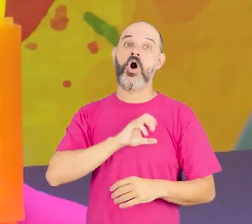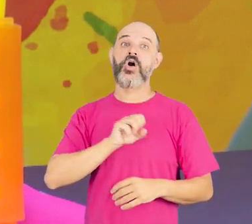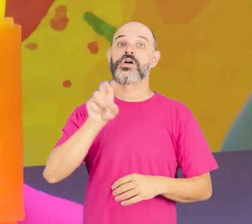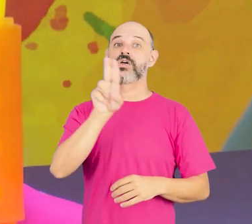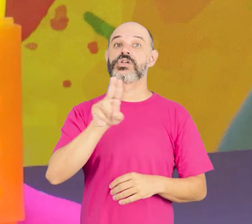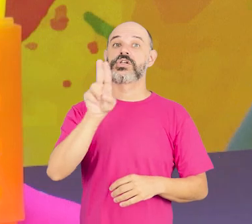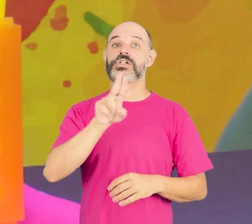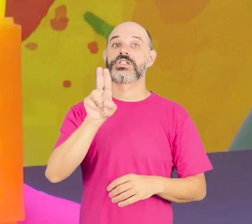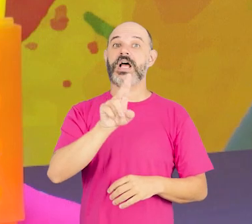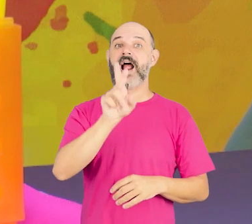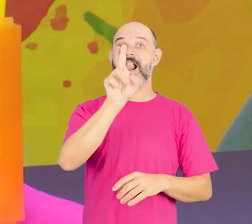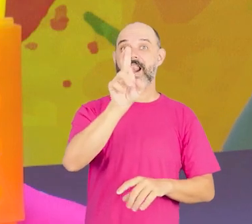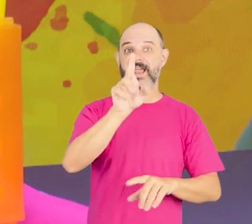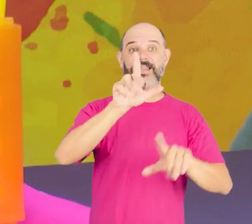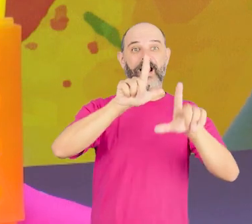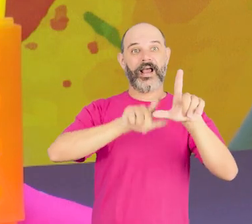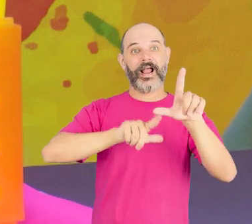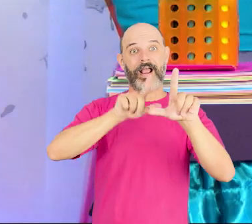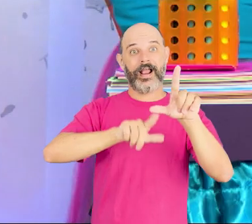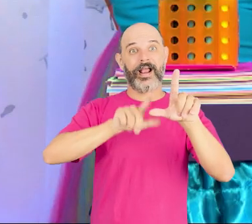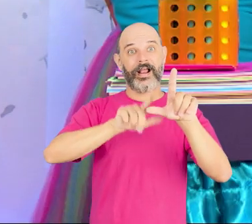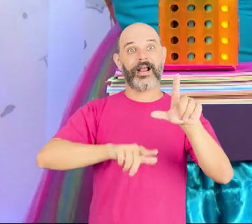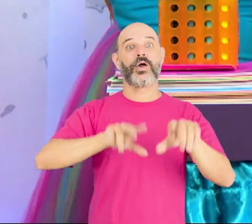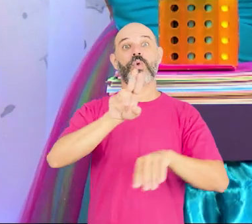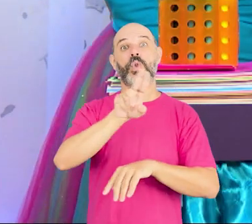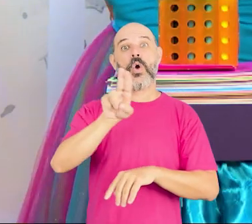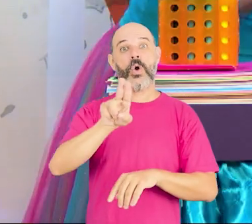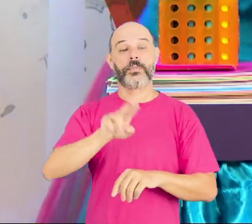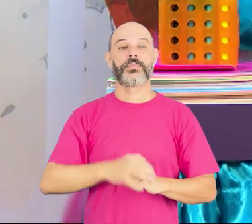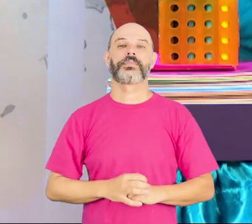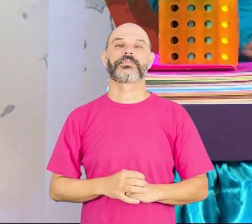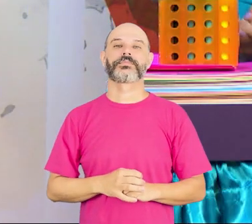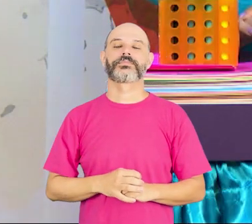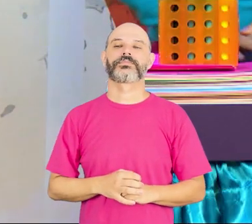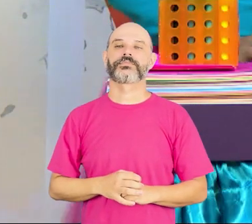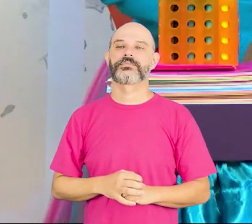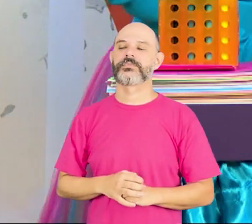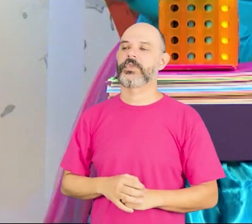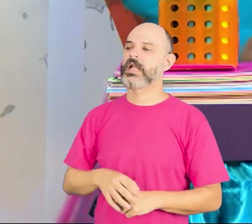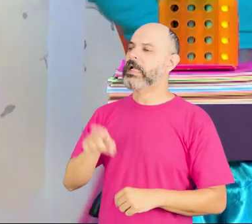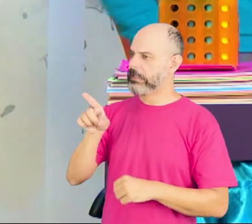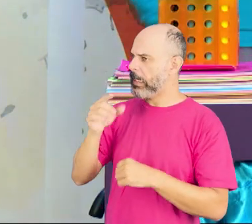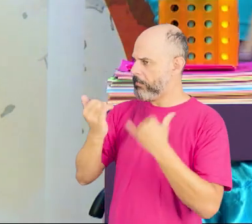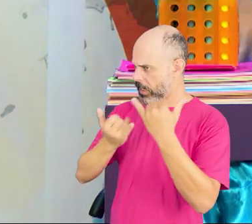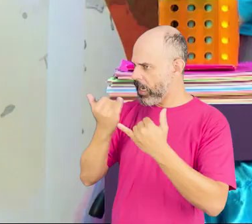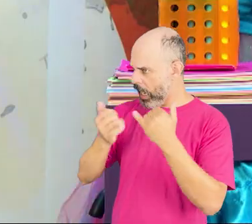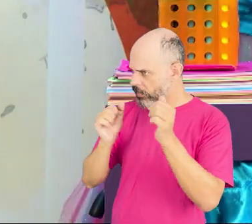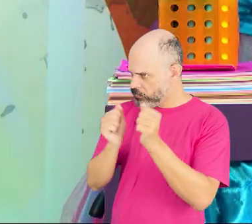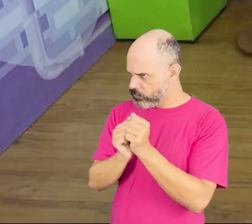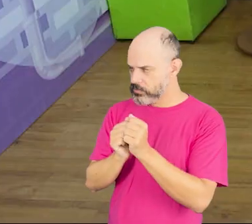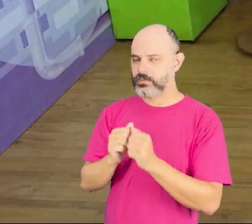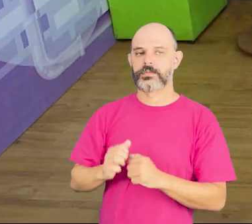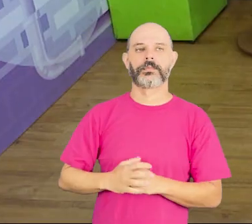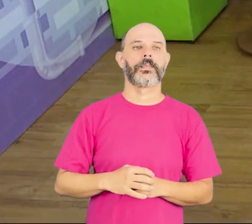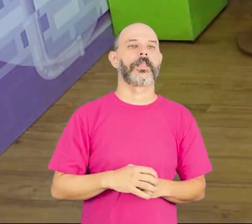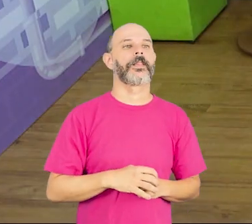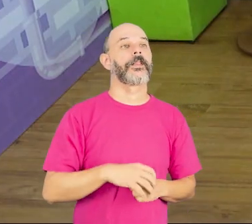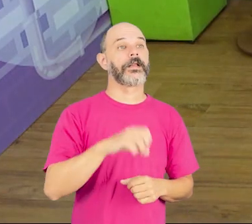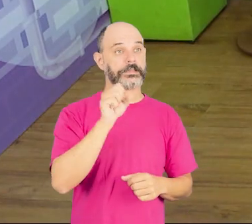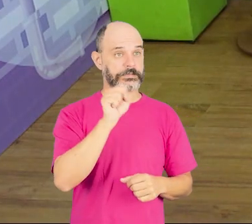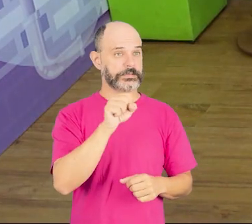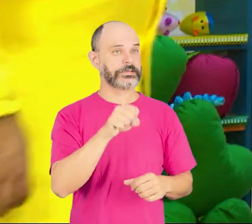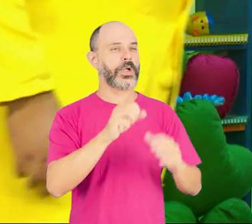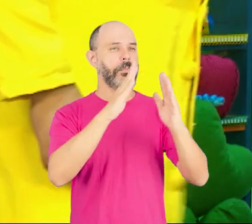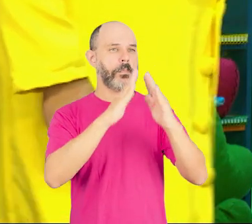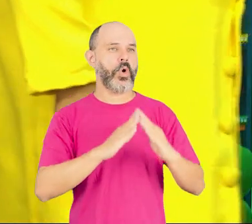eles gostam de usar a mesma letra nos nomes. Eles gostam sim. E a senhora brincava com eles? Eles